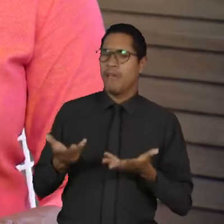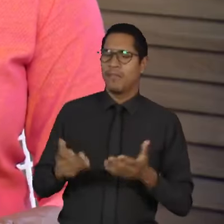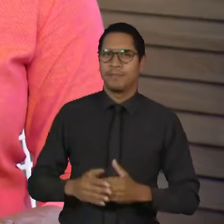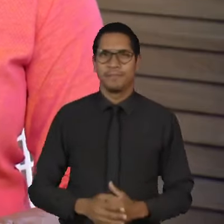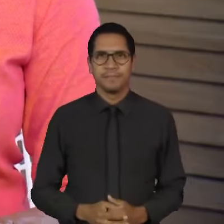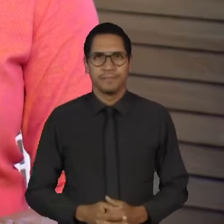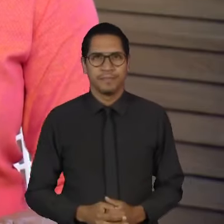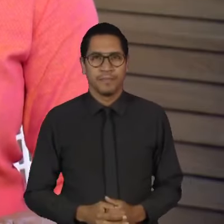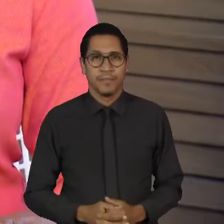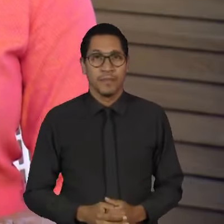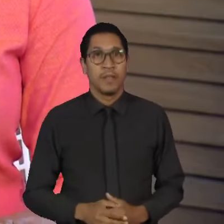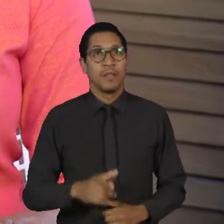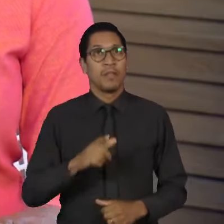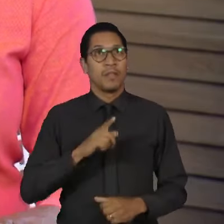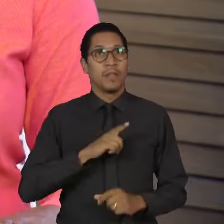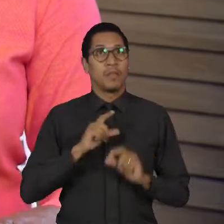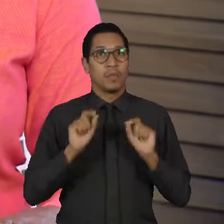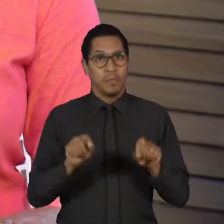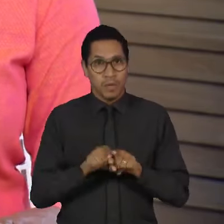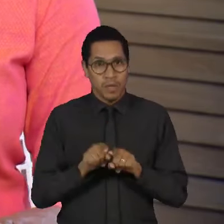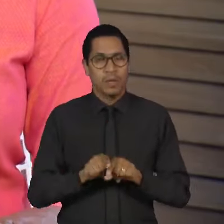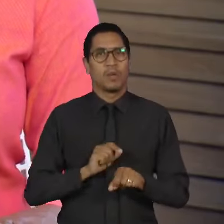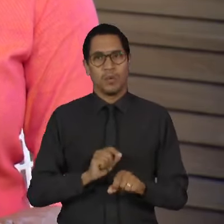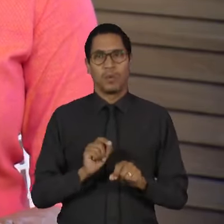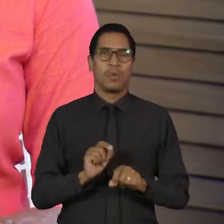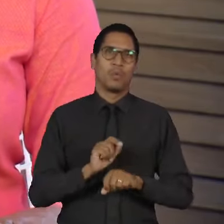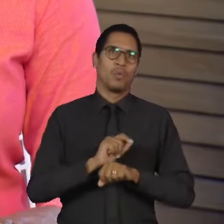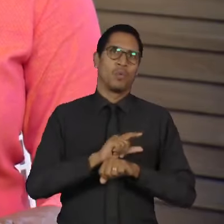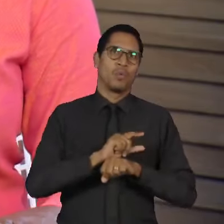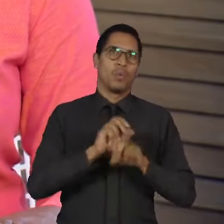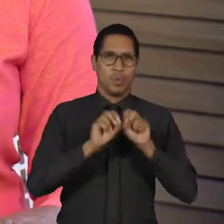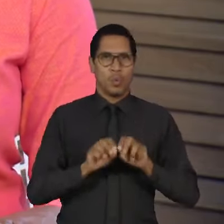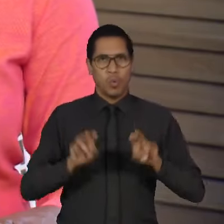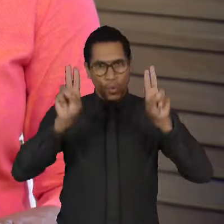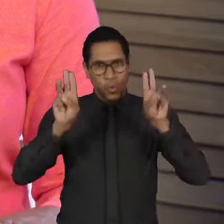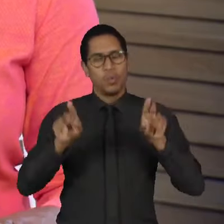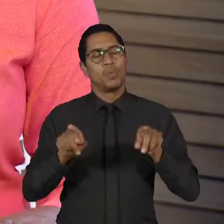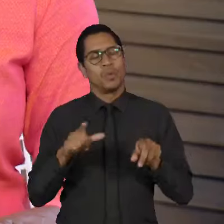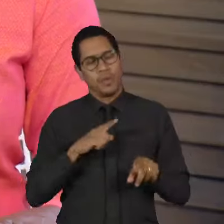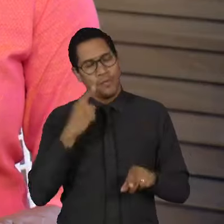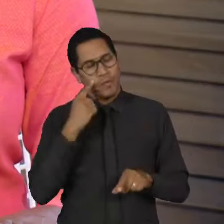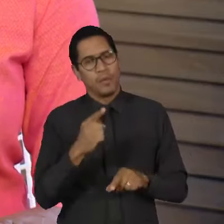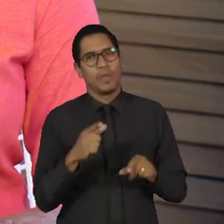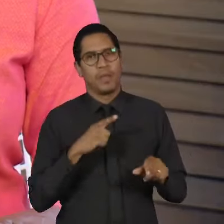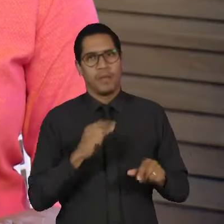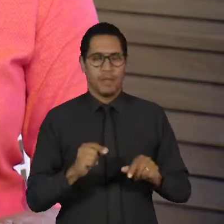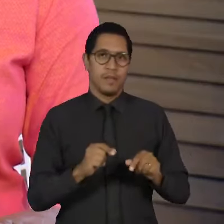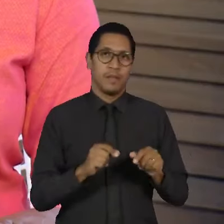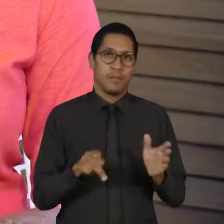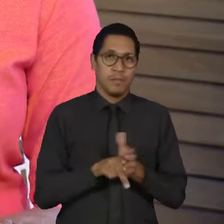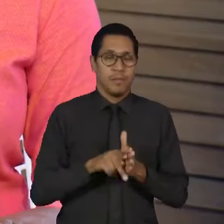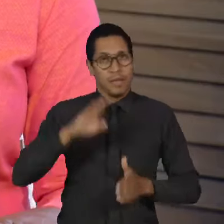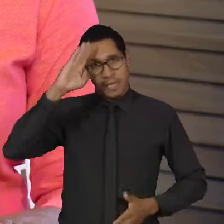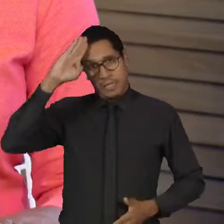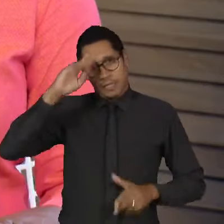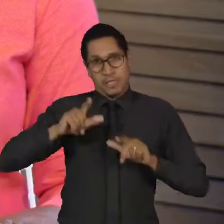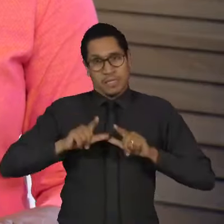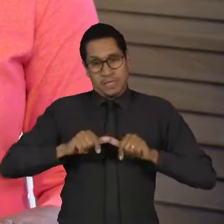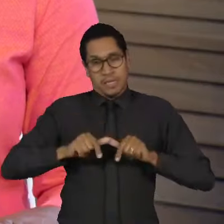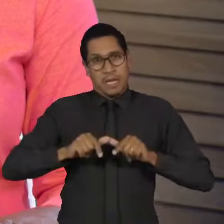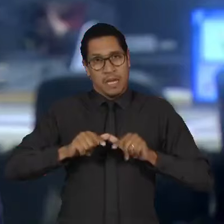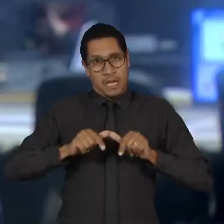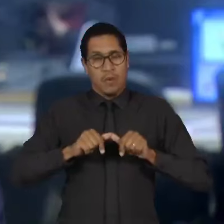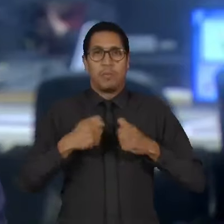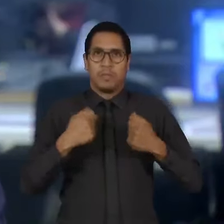as nações unidas condenaram a nova ordem de retirada dada pelo exército de Israel a toda a população da cidade de